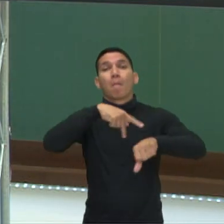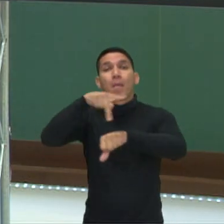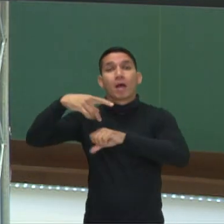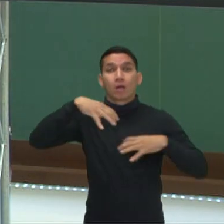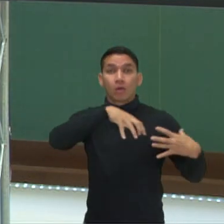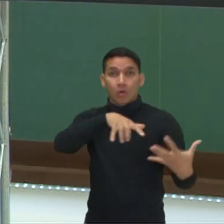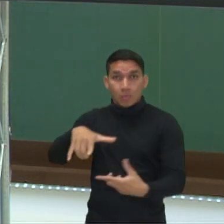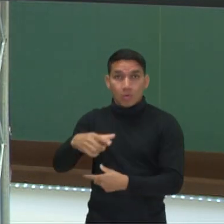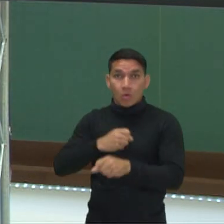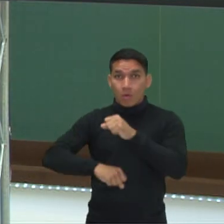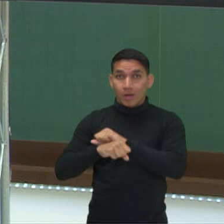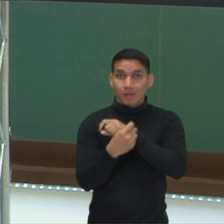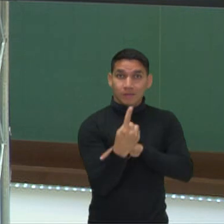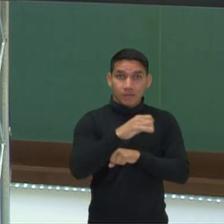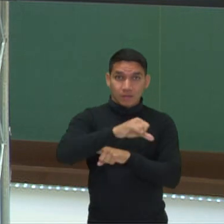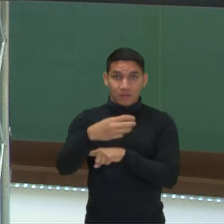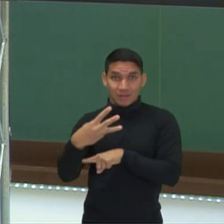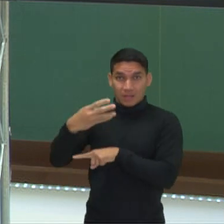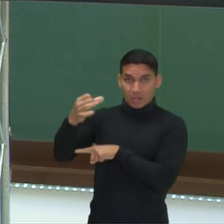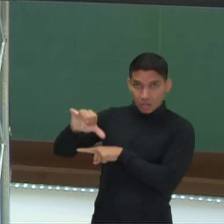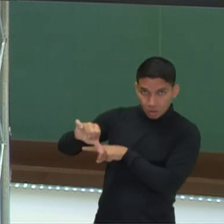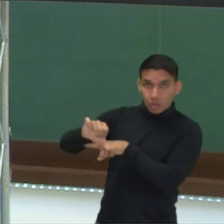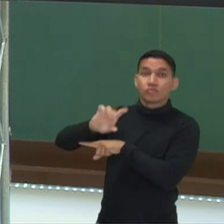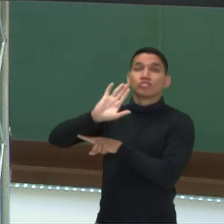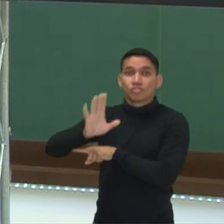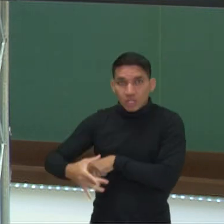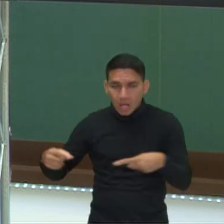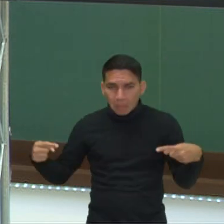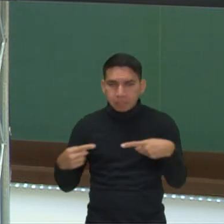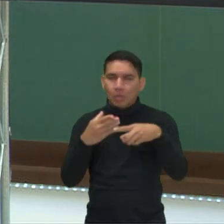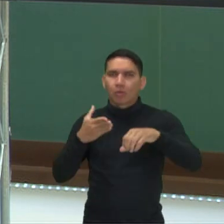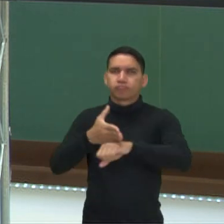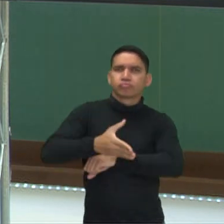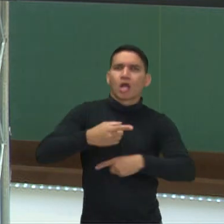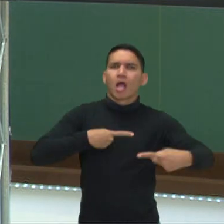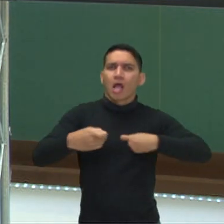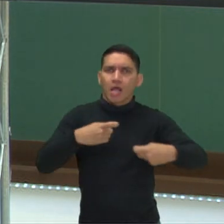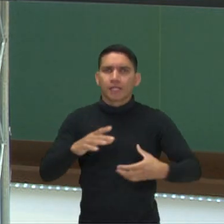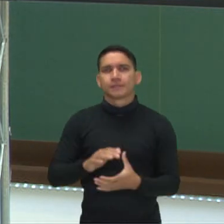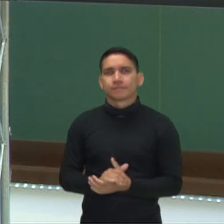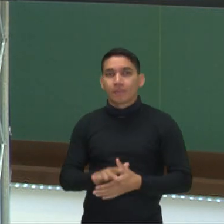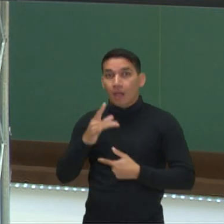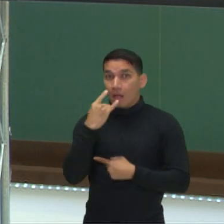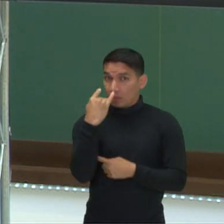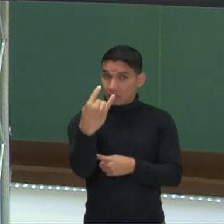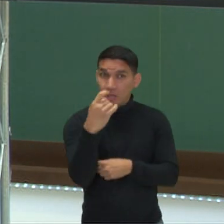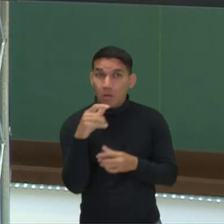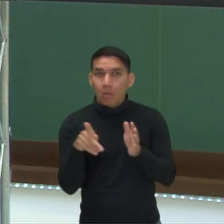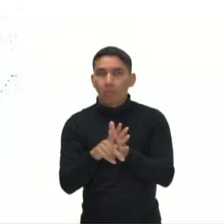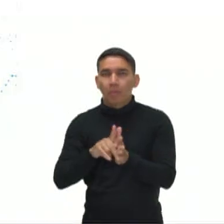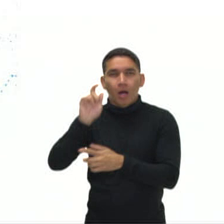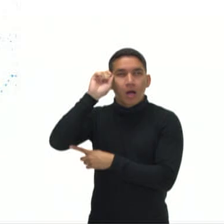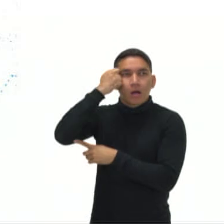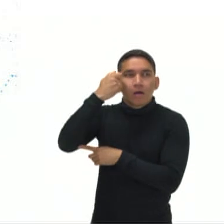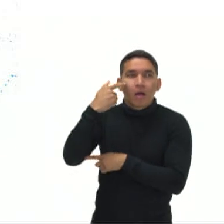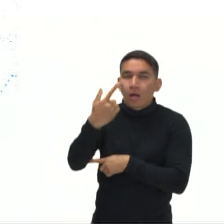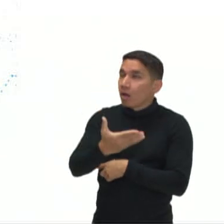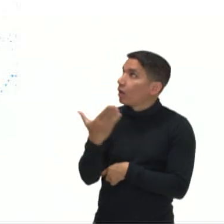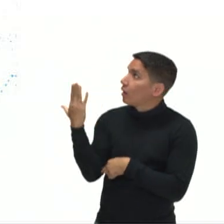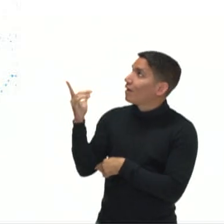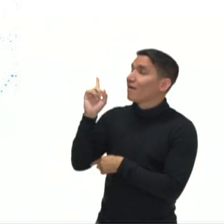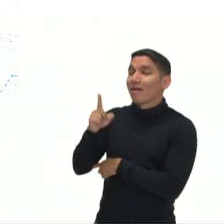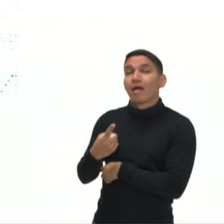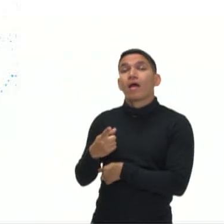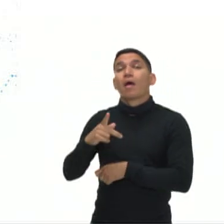em 1939, os que estavam já diretamente na guerra em 39. E destacado em preto para você, os países